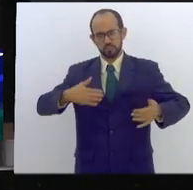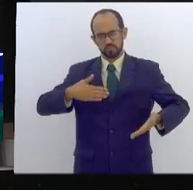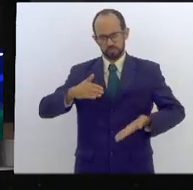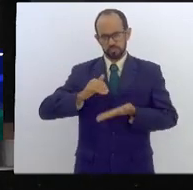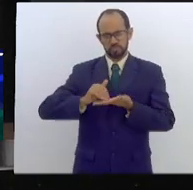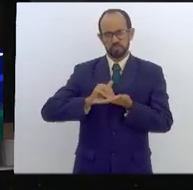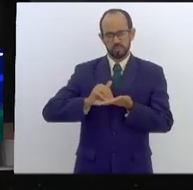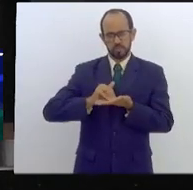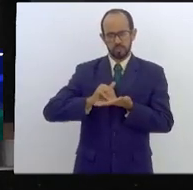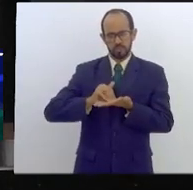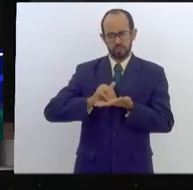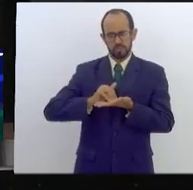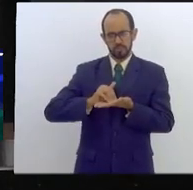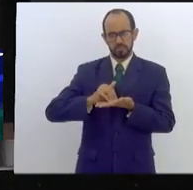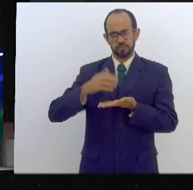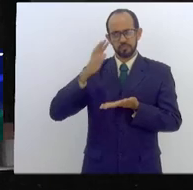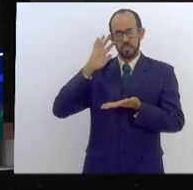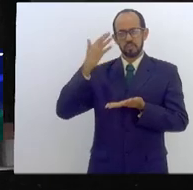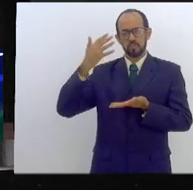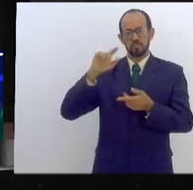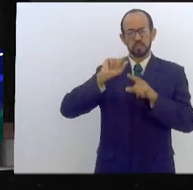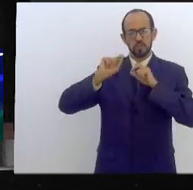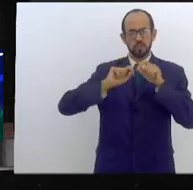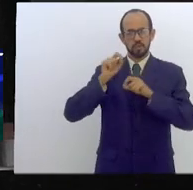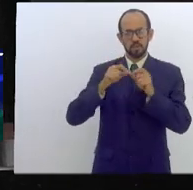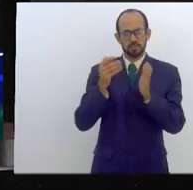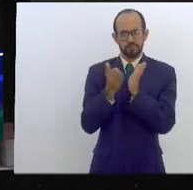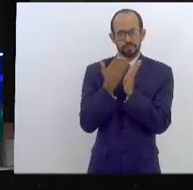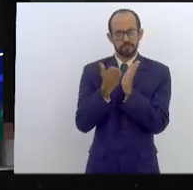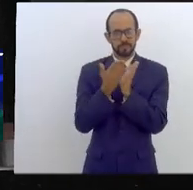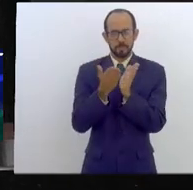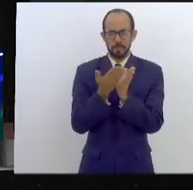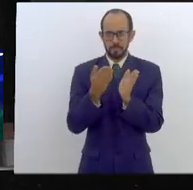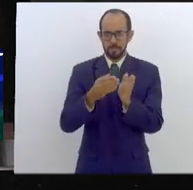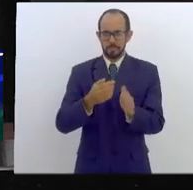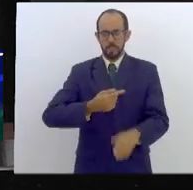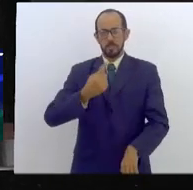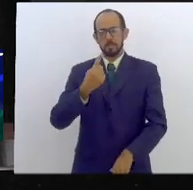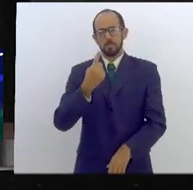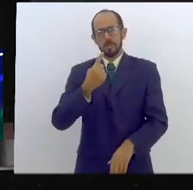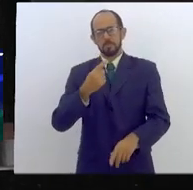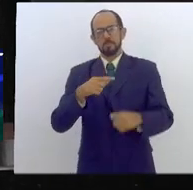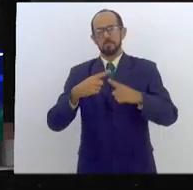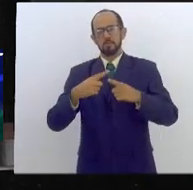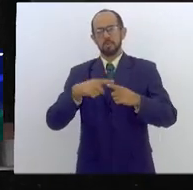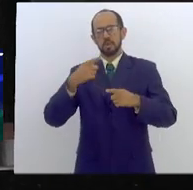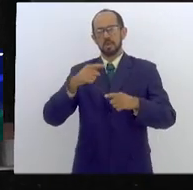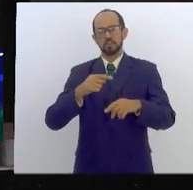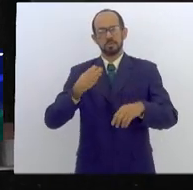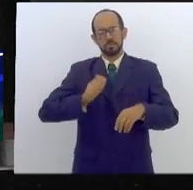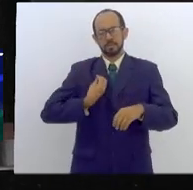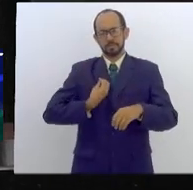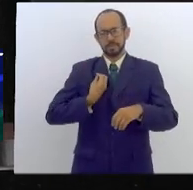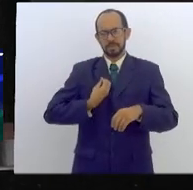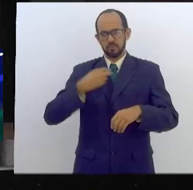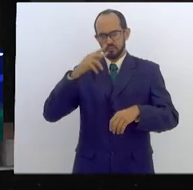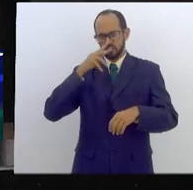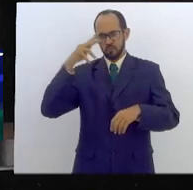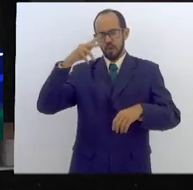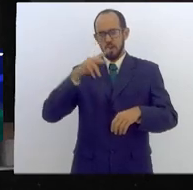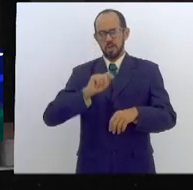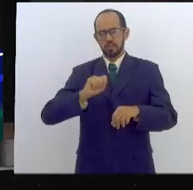gabinete, resolvi folhear uma, porque tive participação intensa